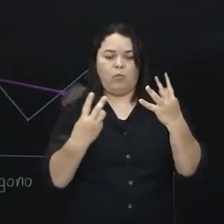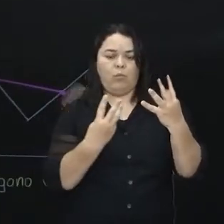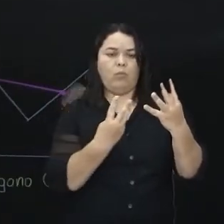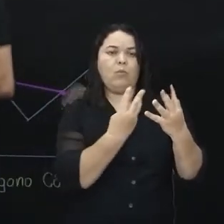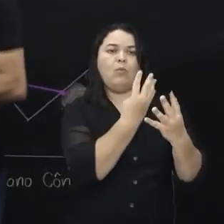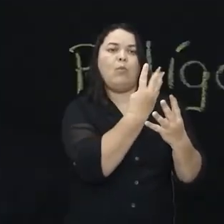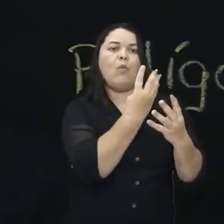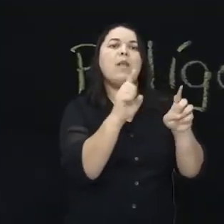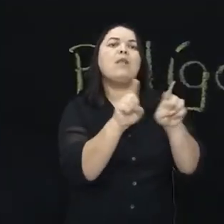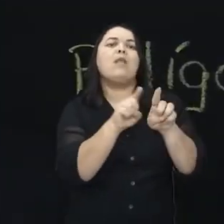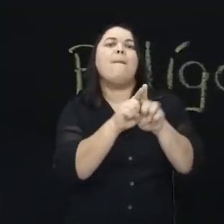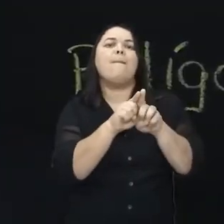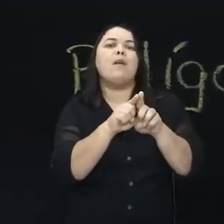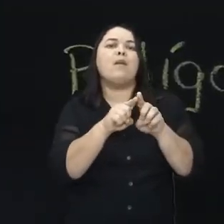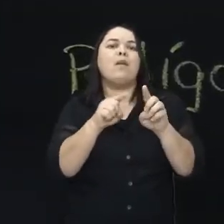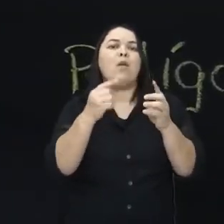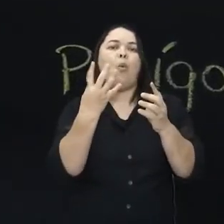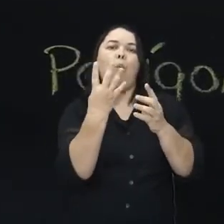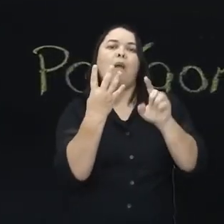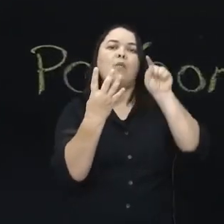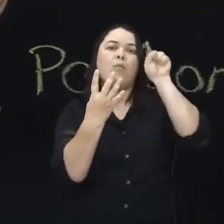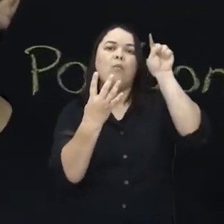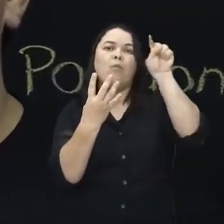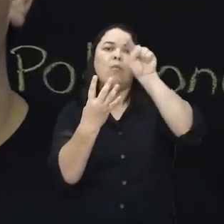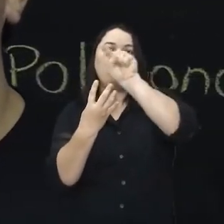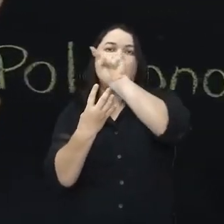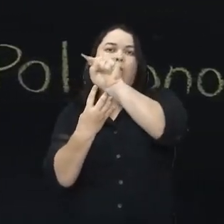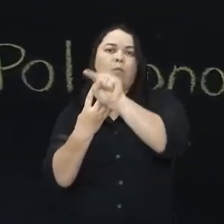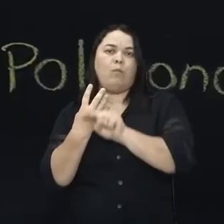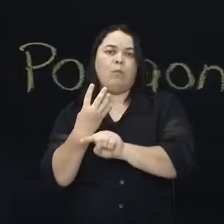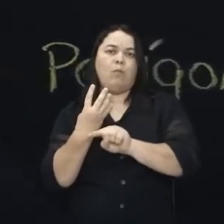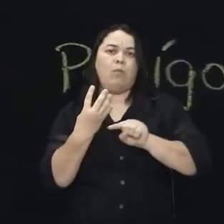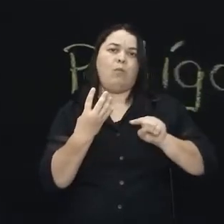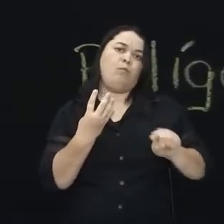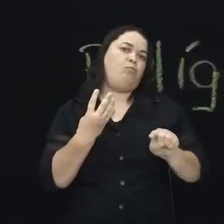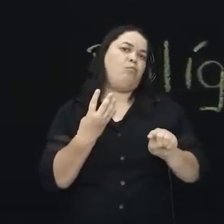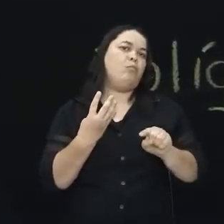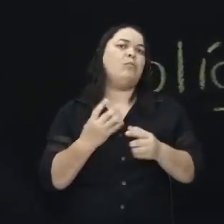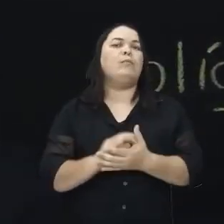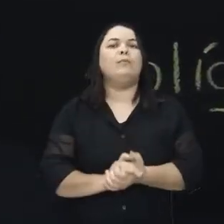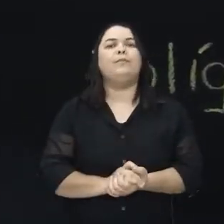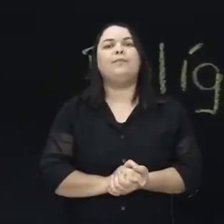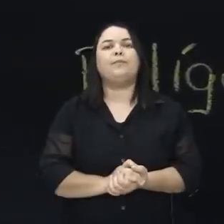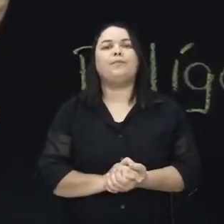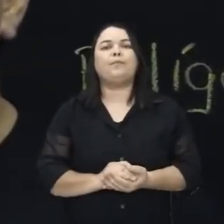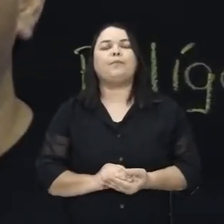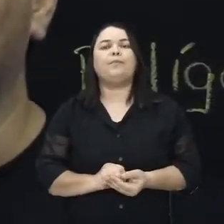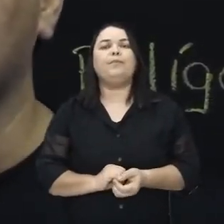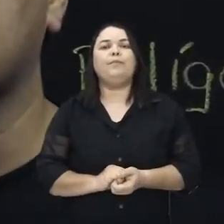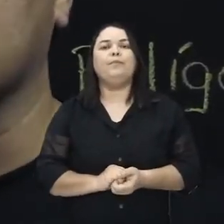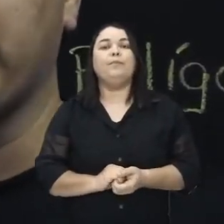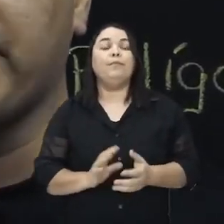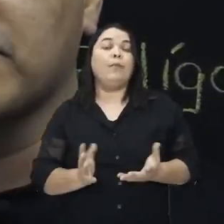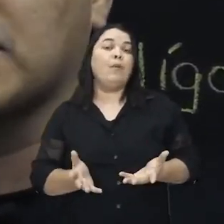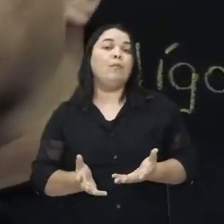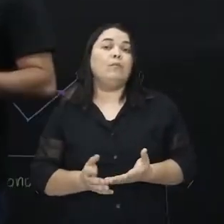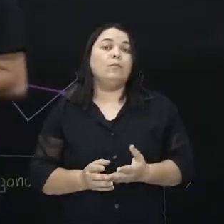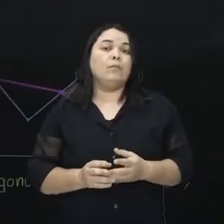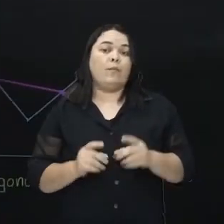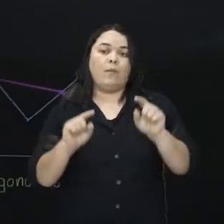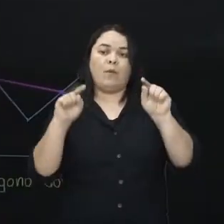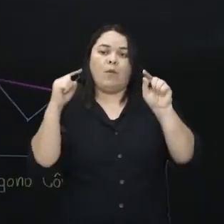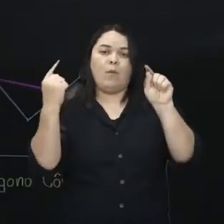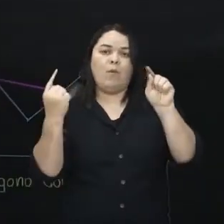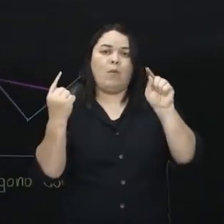4 vértices. Ok? Então, pessoal, verifique que essa ideia em relação aos vértices e a quantidade de lados também funciona